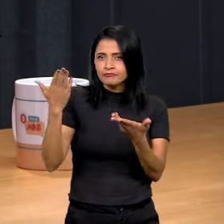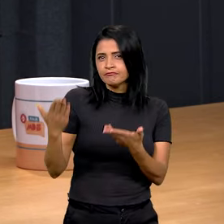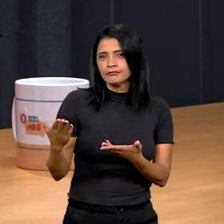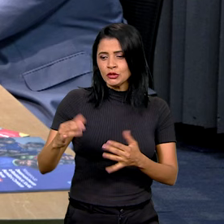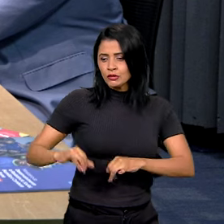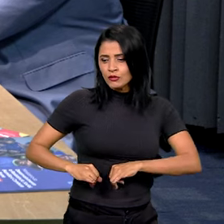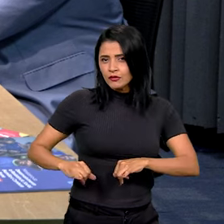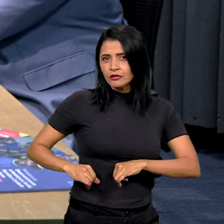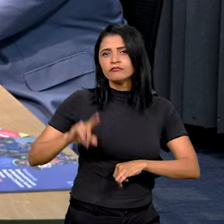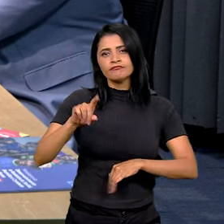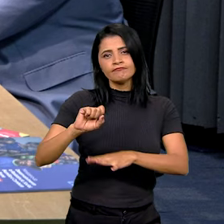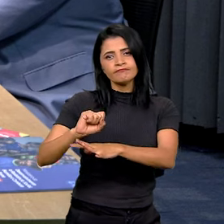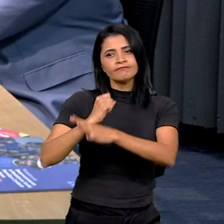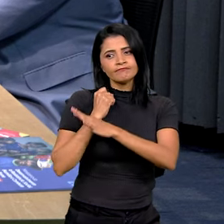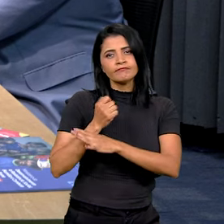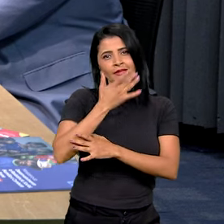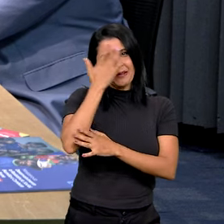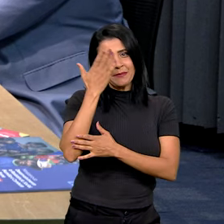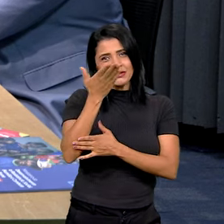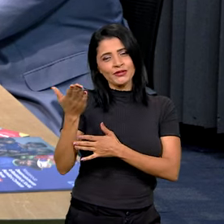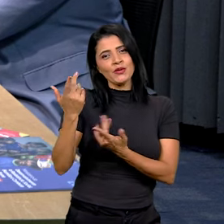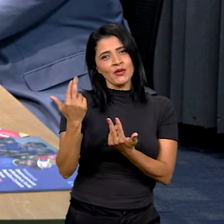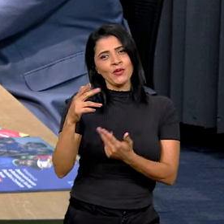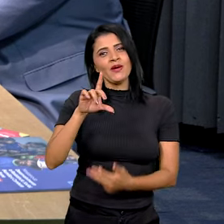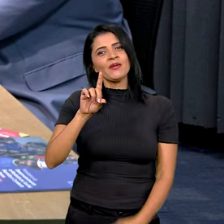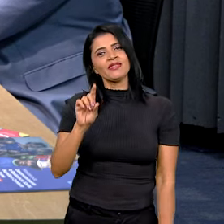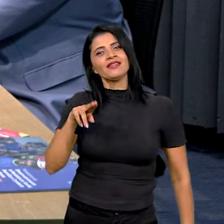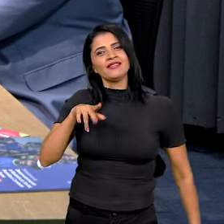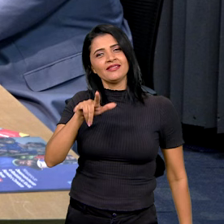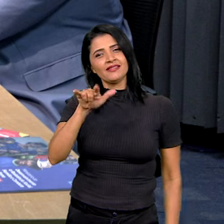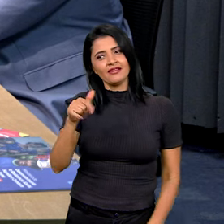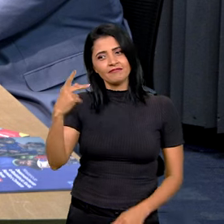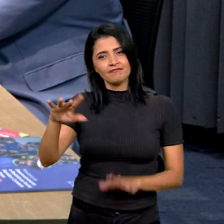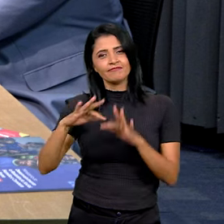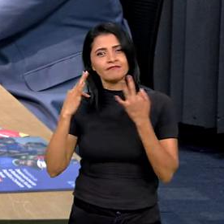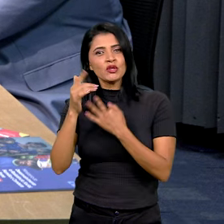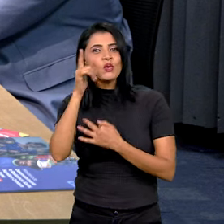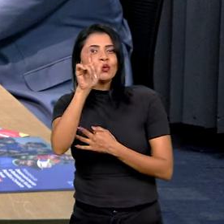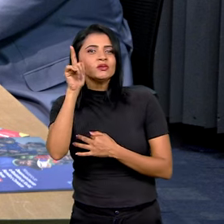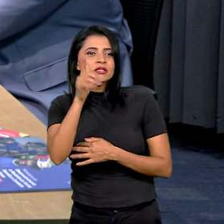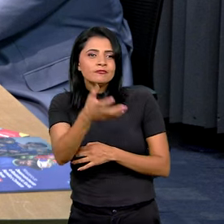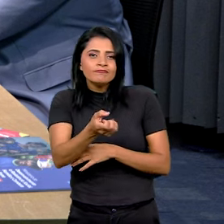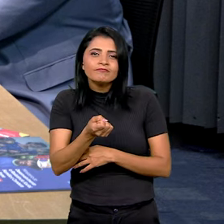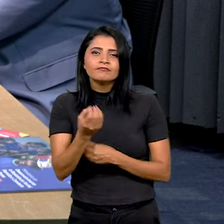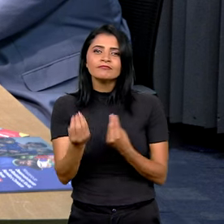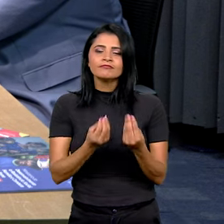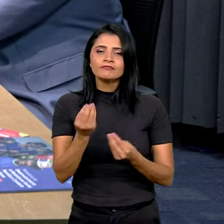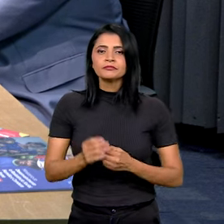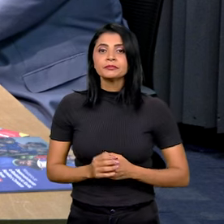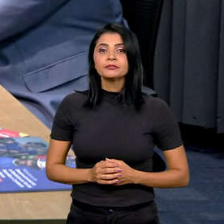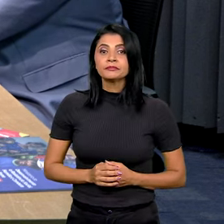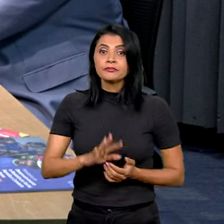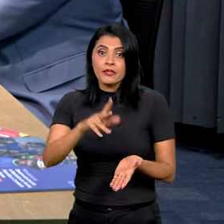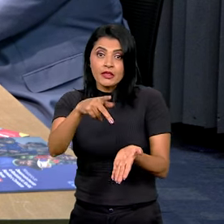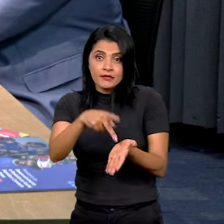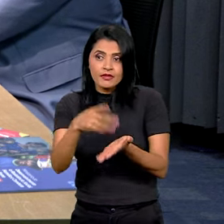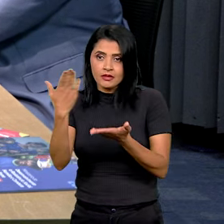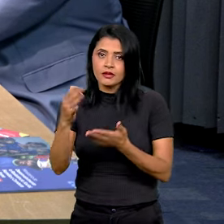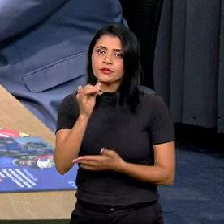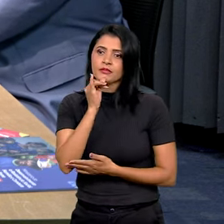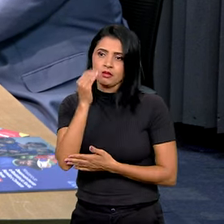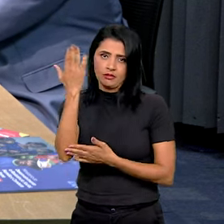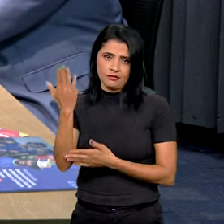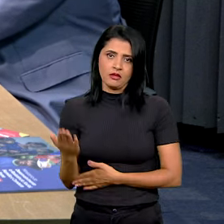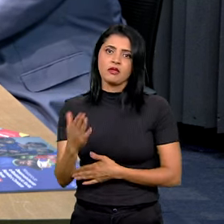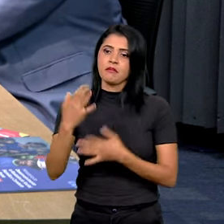enfrentados pela rede para garantir que essas pessoas como a Daniela a sua família alcancem os benefícios Então na verdade assim esse